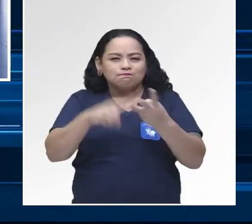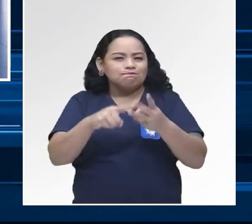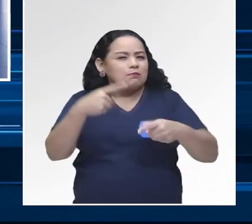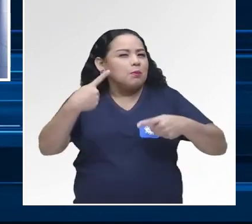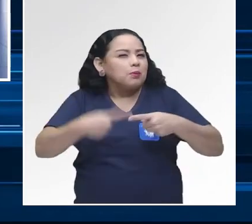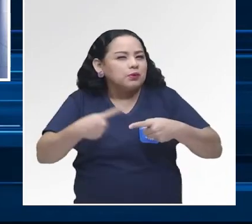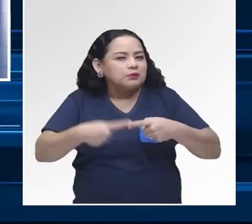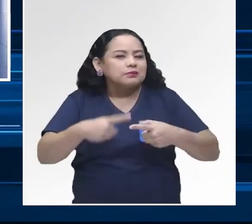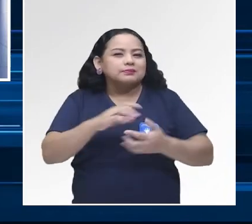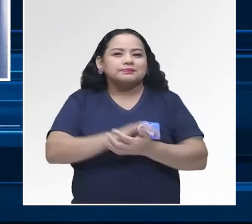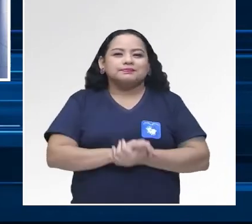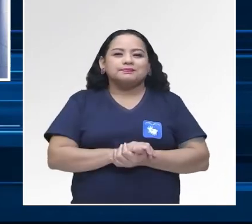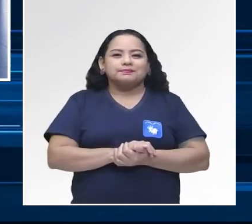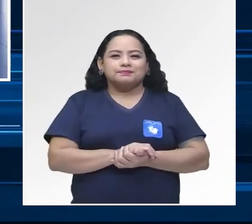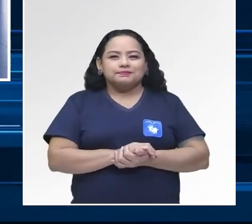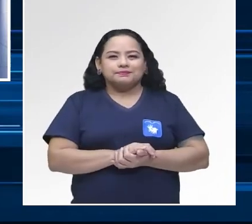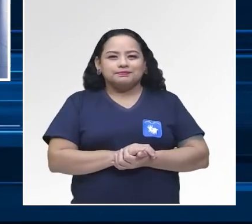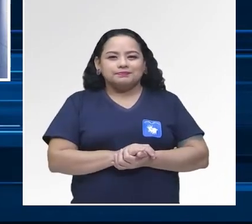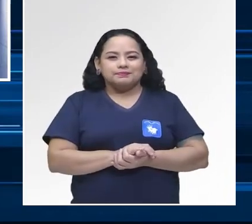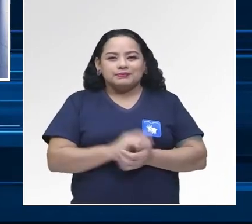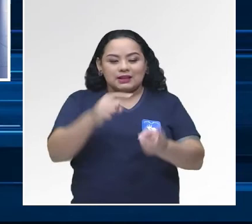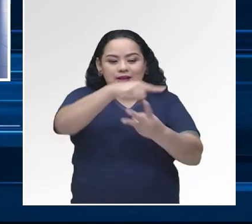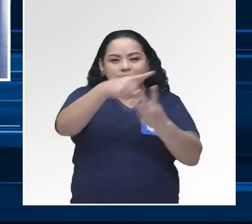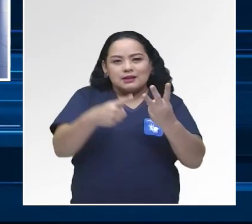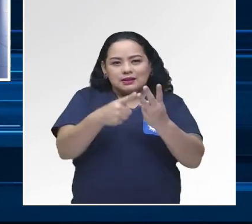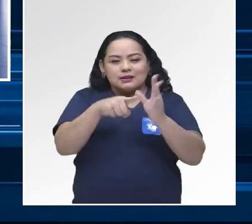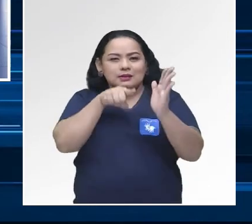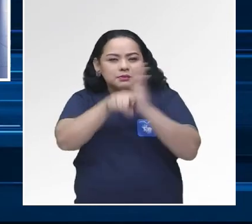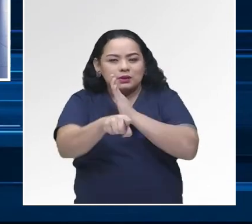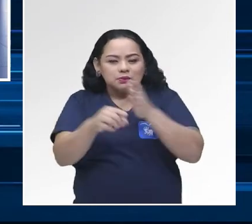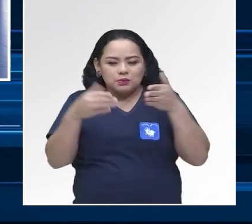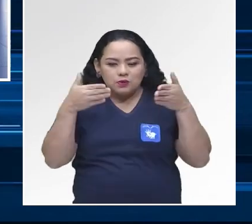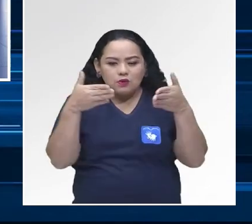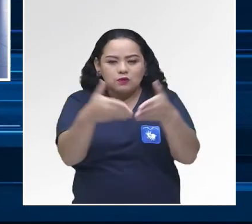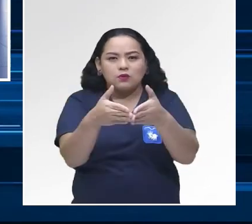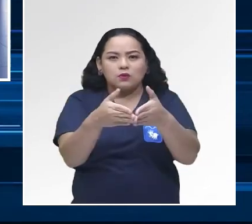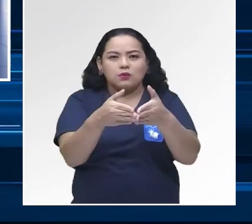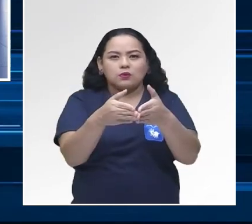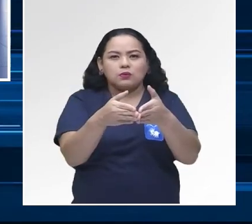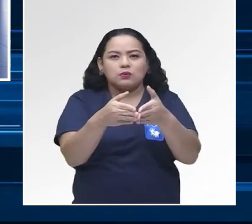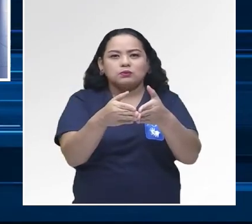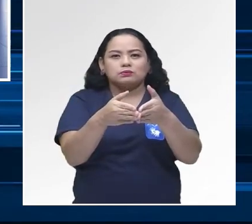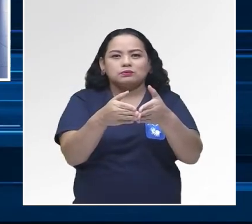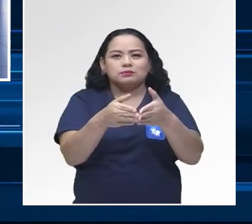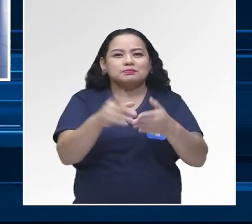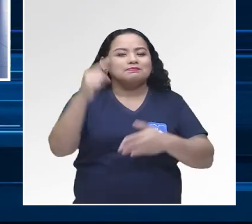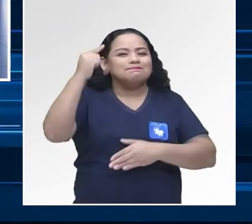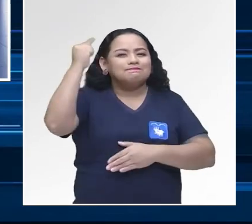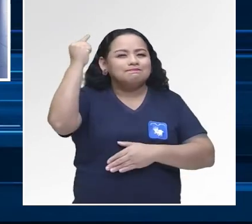né? Essas perguntas se dirigem ao próprio pensamento.